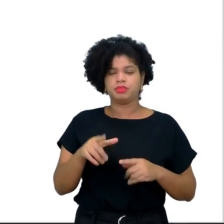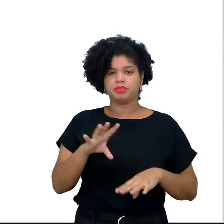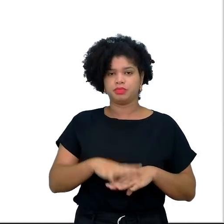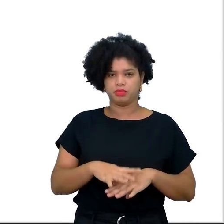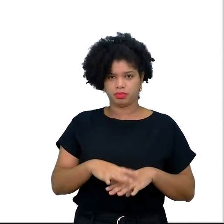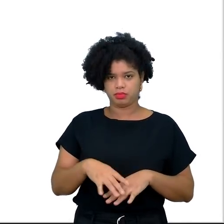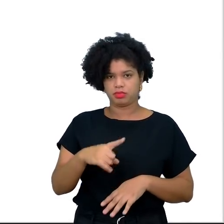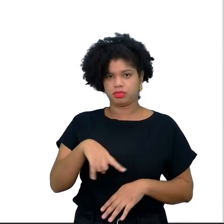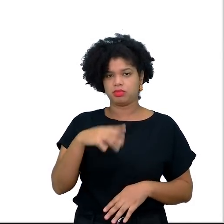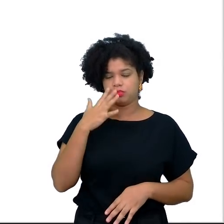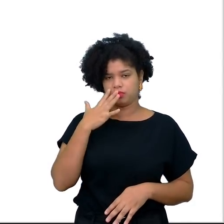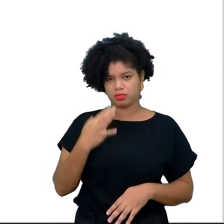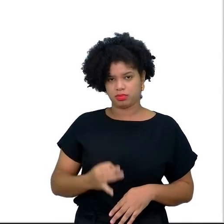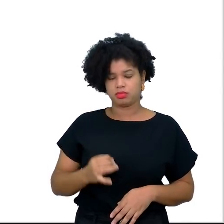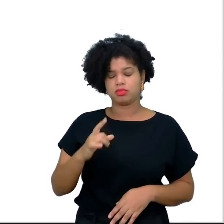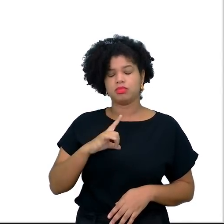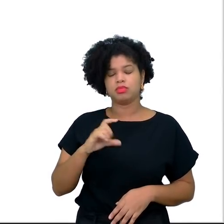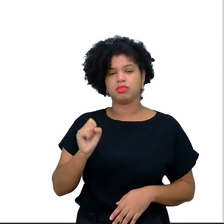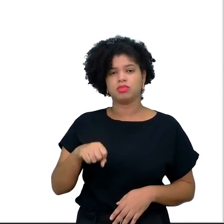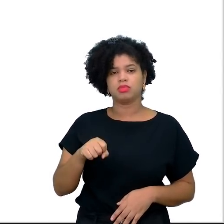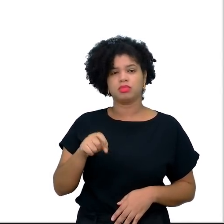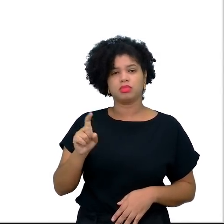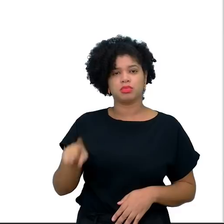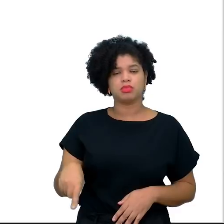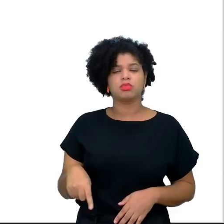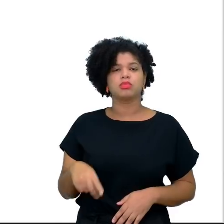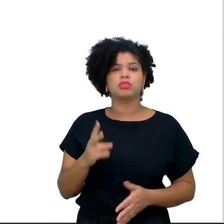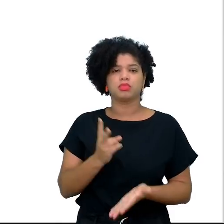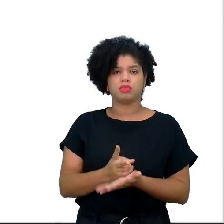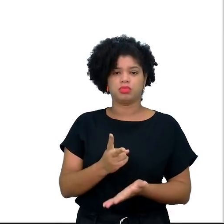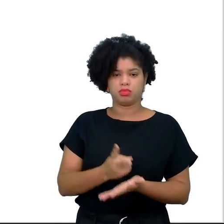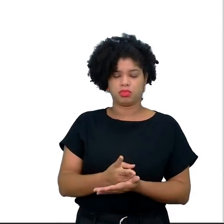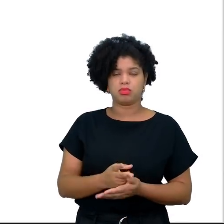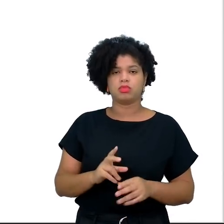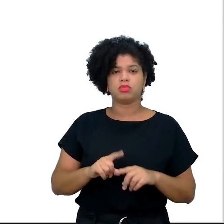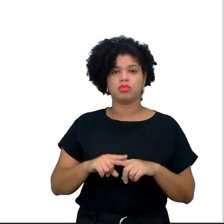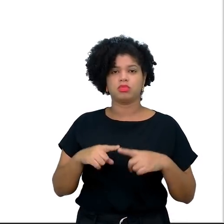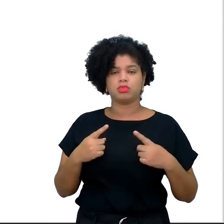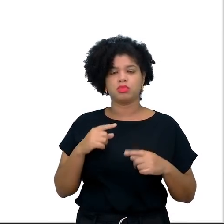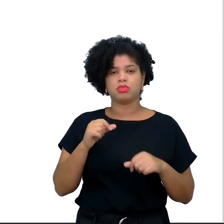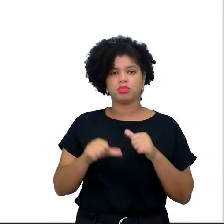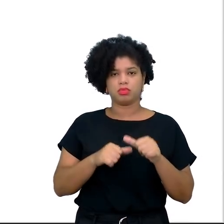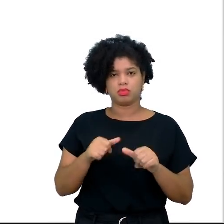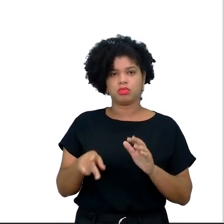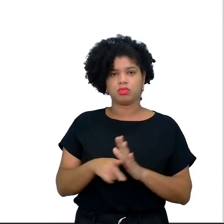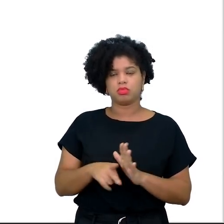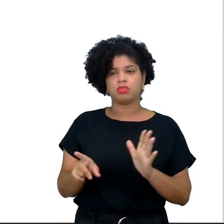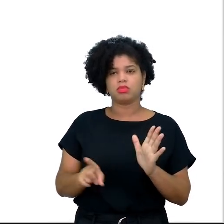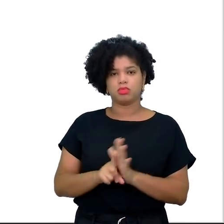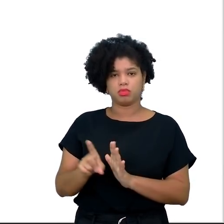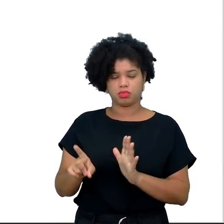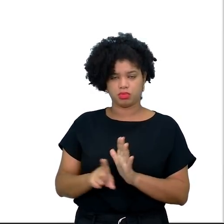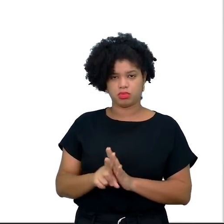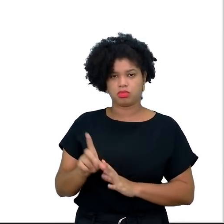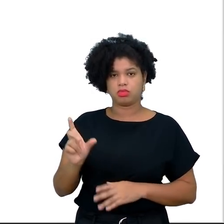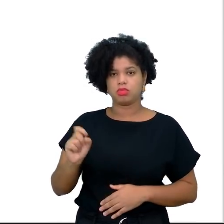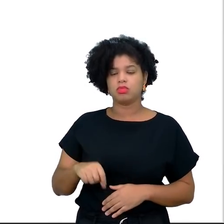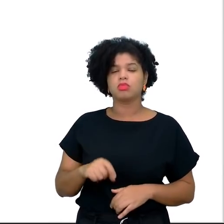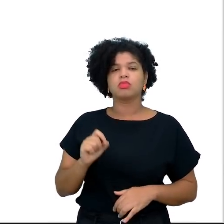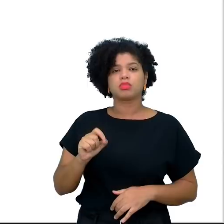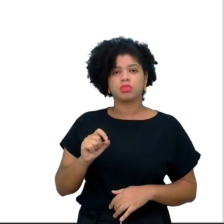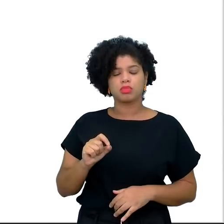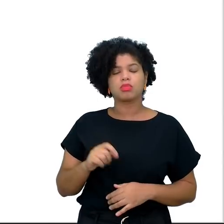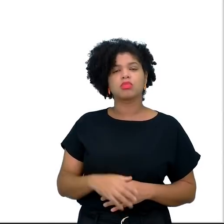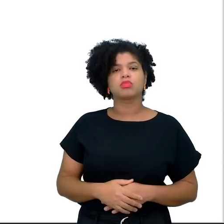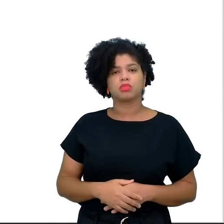vocês observem que o problema é o mesmo, mas, né, a mudança da pergunta, ela deverá